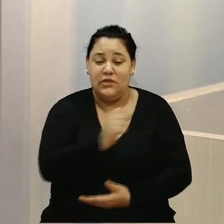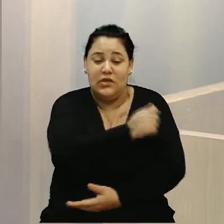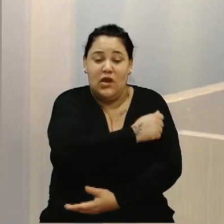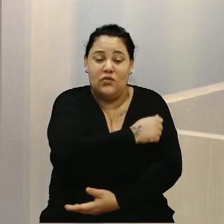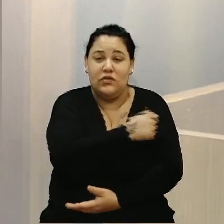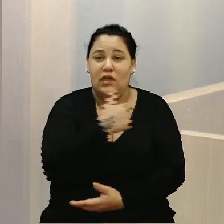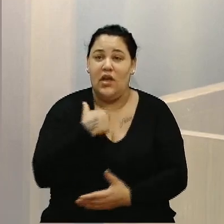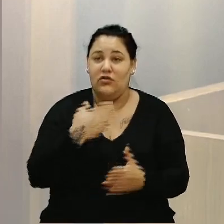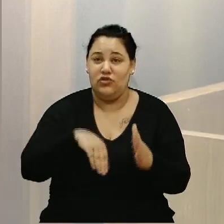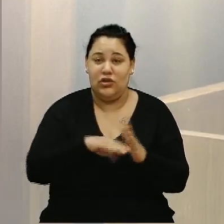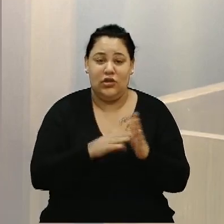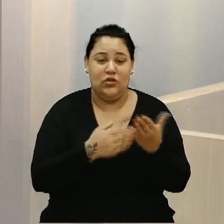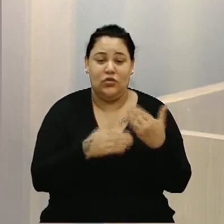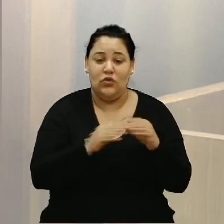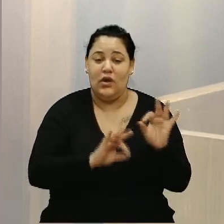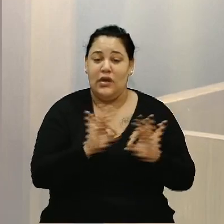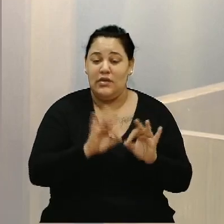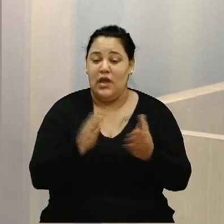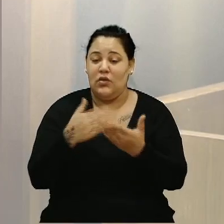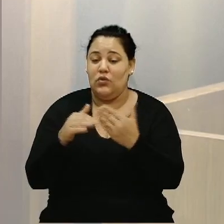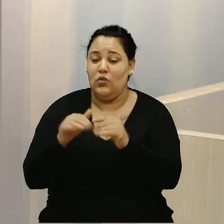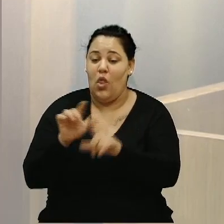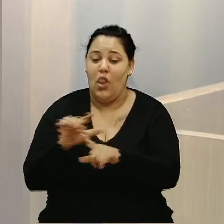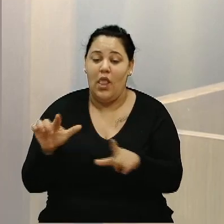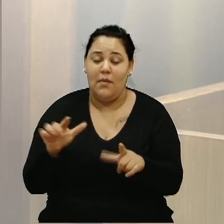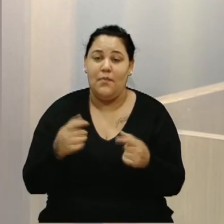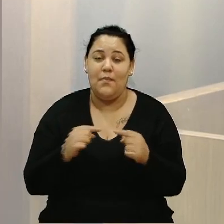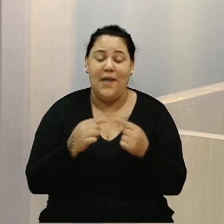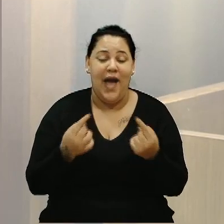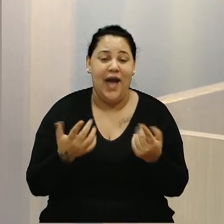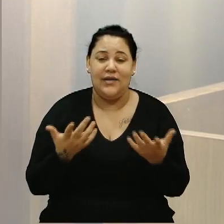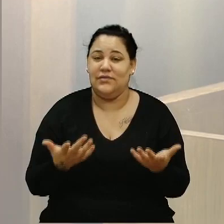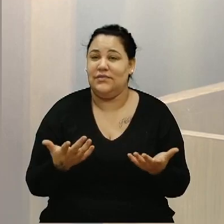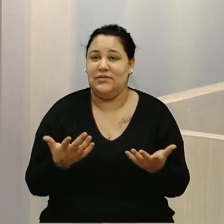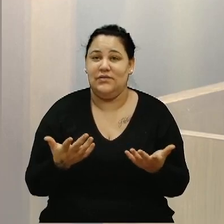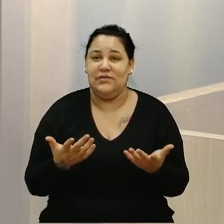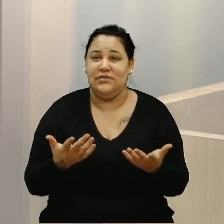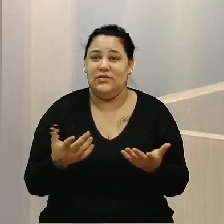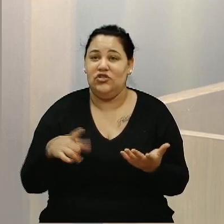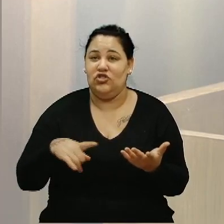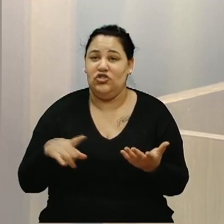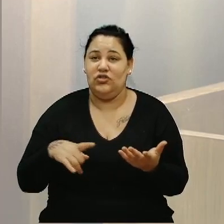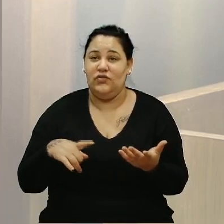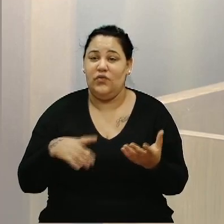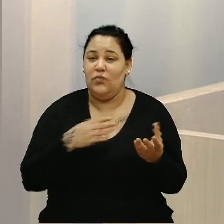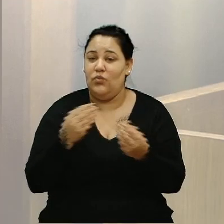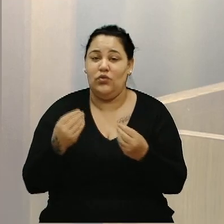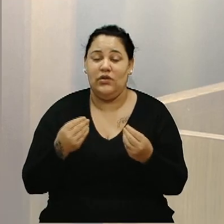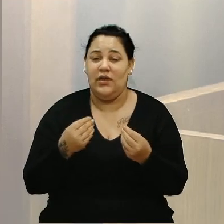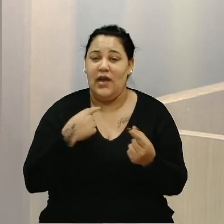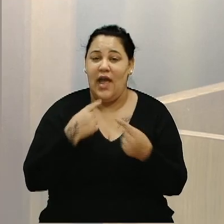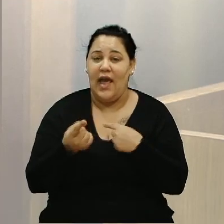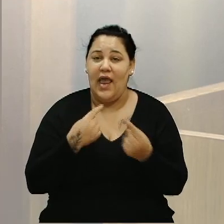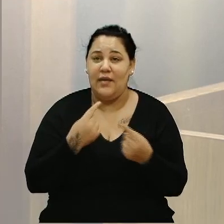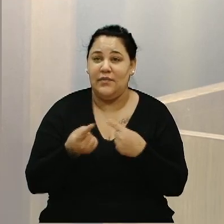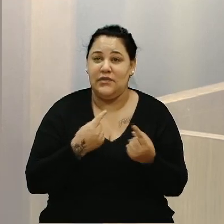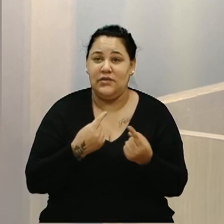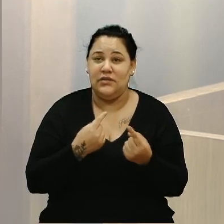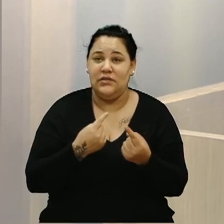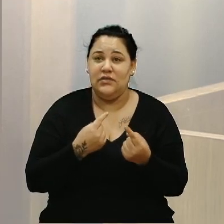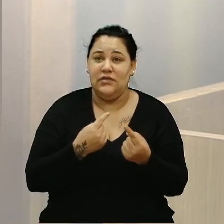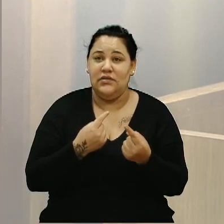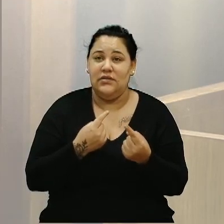tudo organizado, tudo limpo, mas, assim, recebi várias reclamações de uma